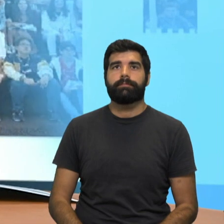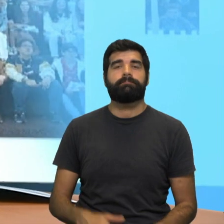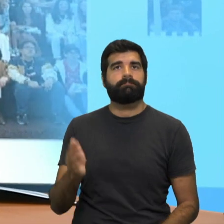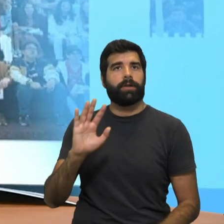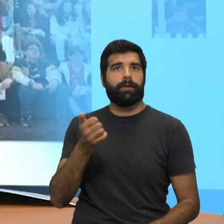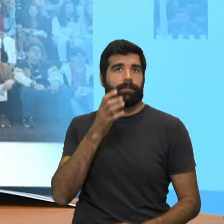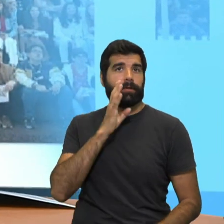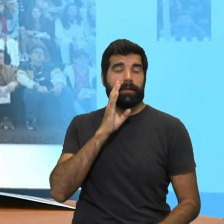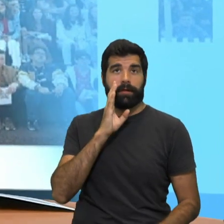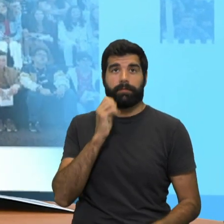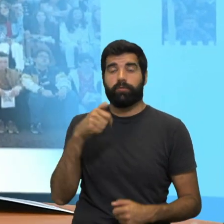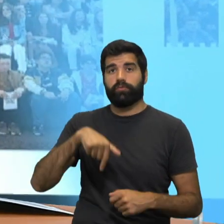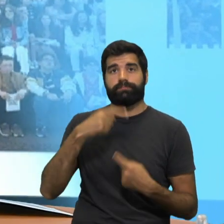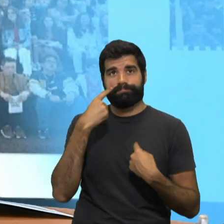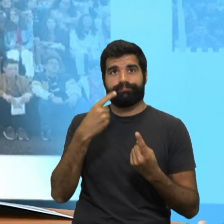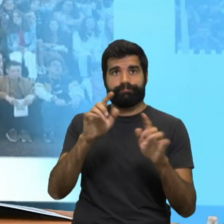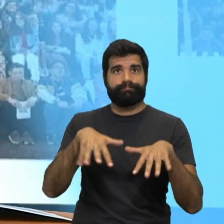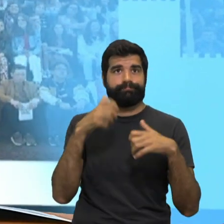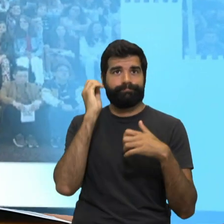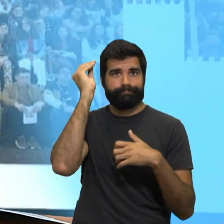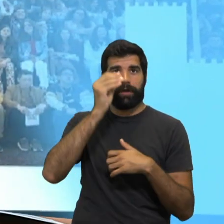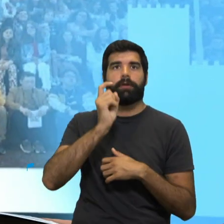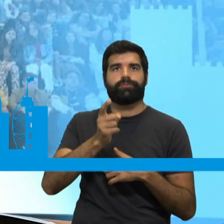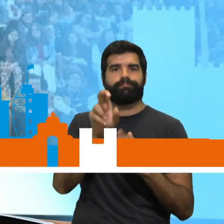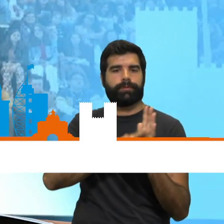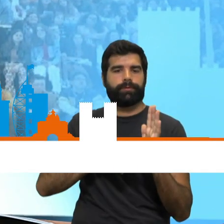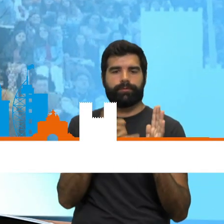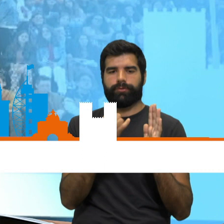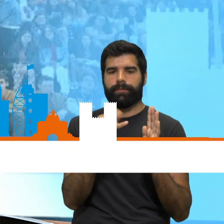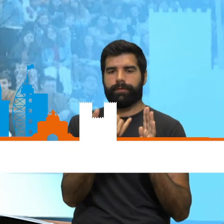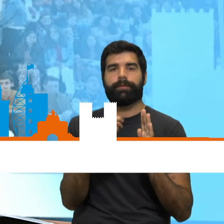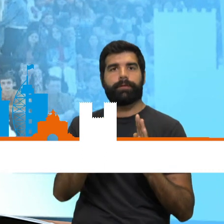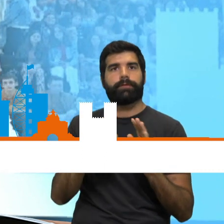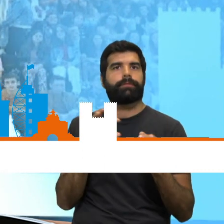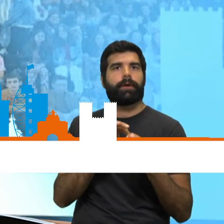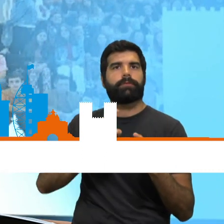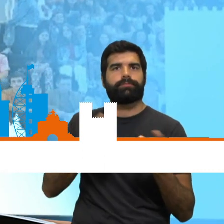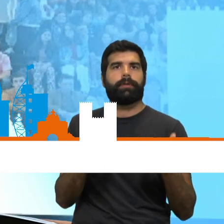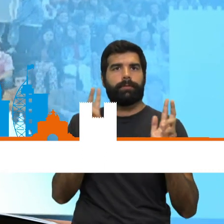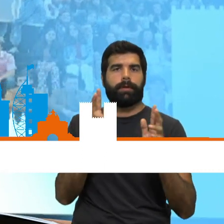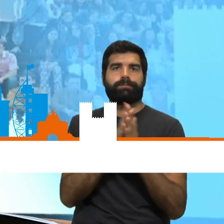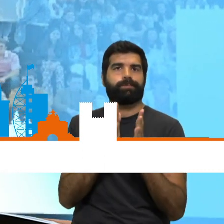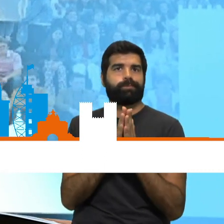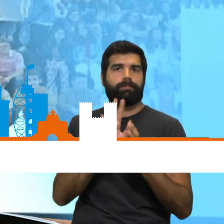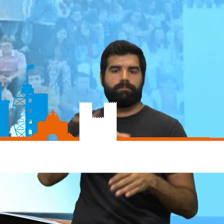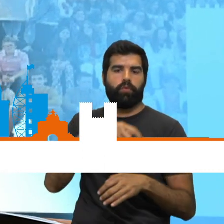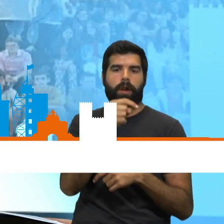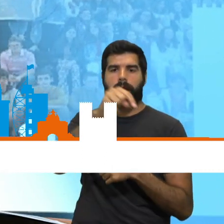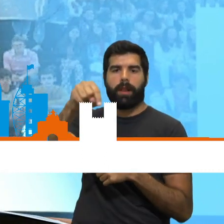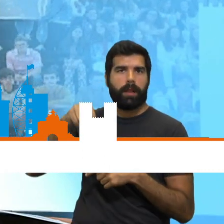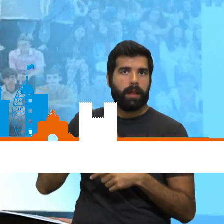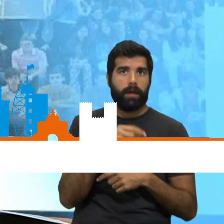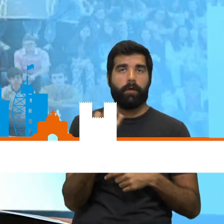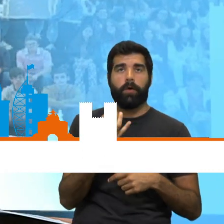Olá, muito boa tarde. É apresentado hoje na Assembleia da República o relatório 2023 sobre a liberdade religiosa no mundo. Os